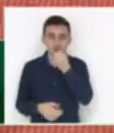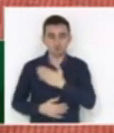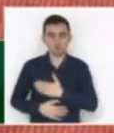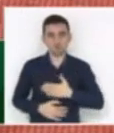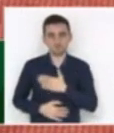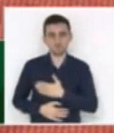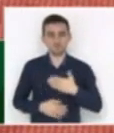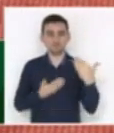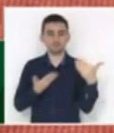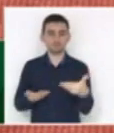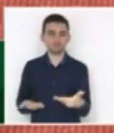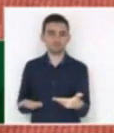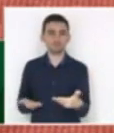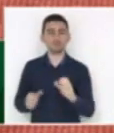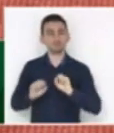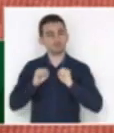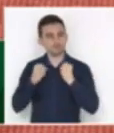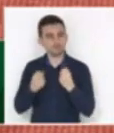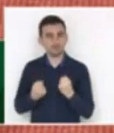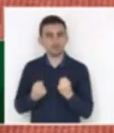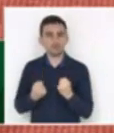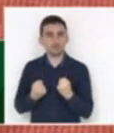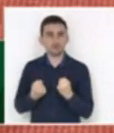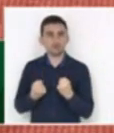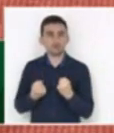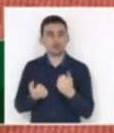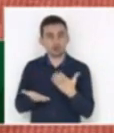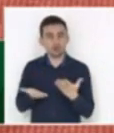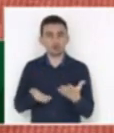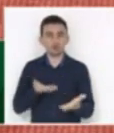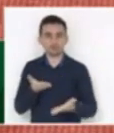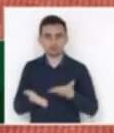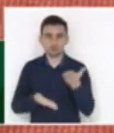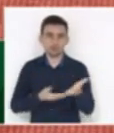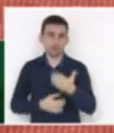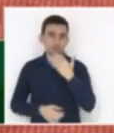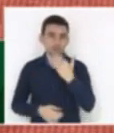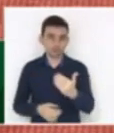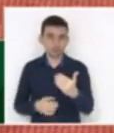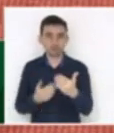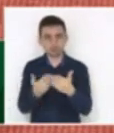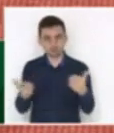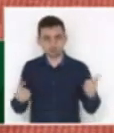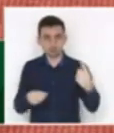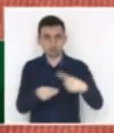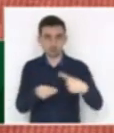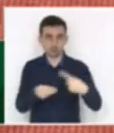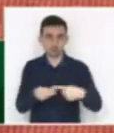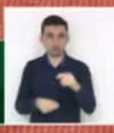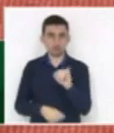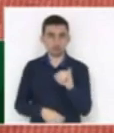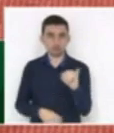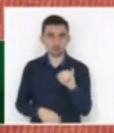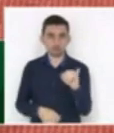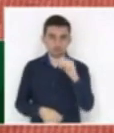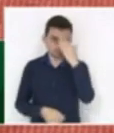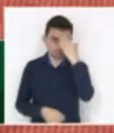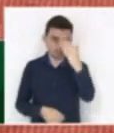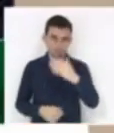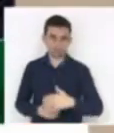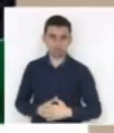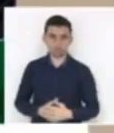todo o esforço justamente para atender também os pedidos do município de Itajaí. Muito obrigado, senhora